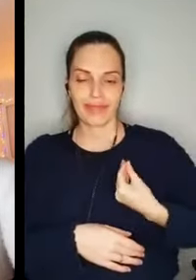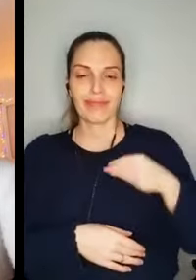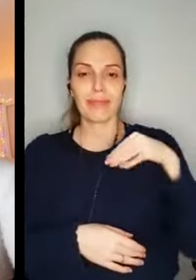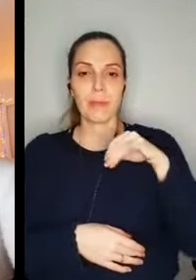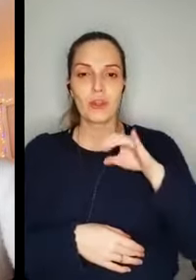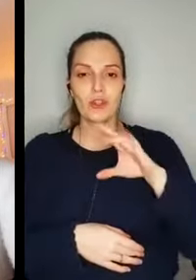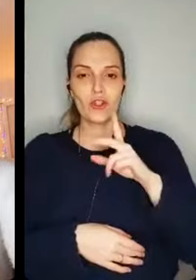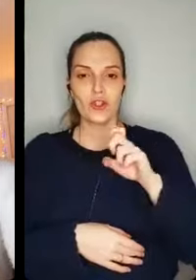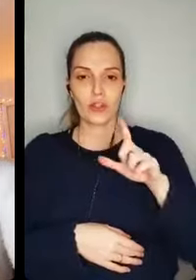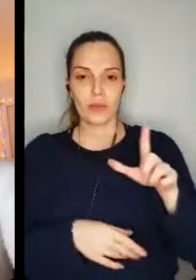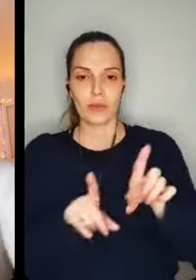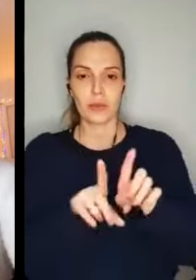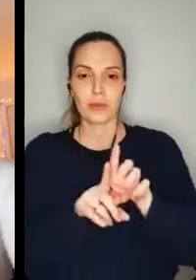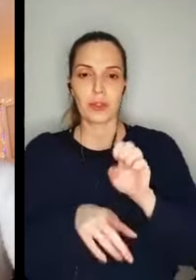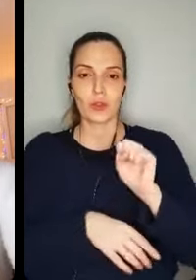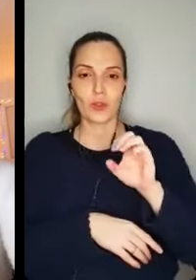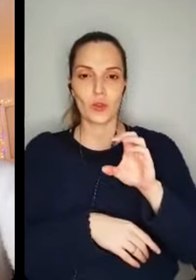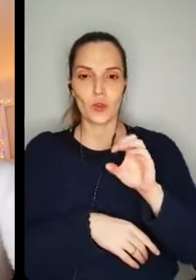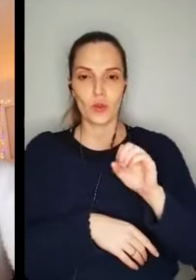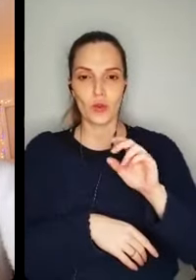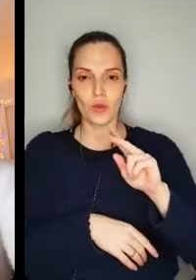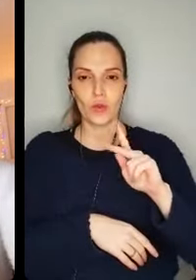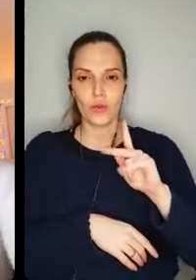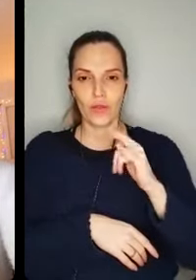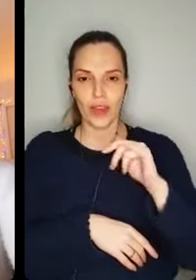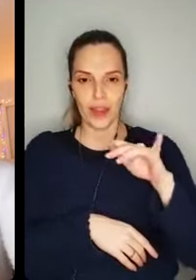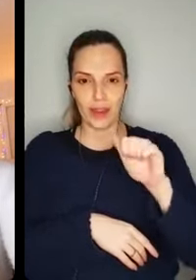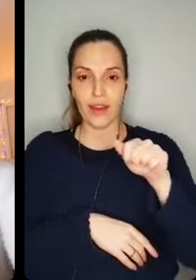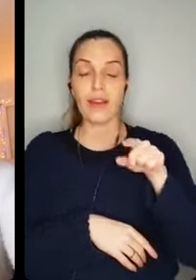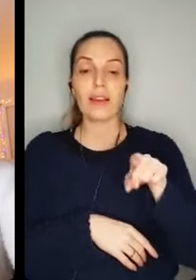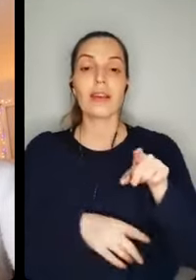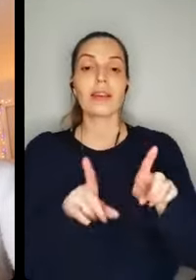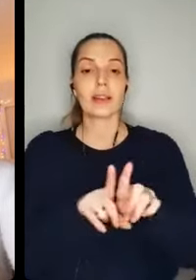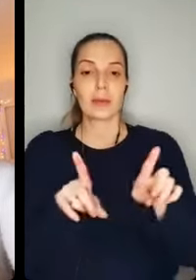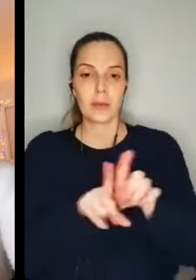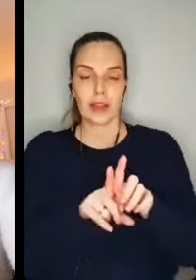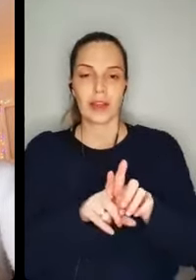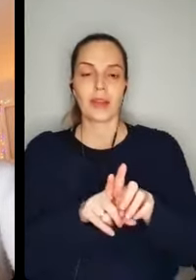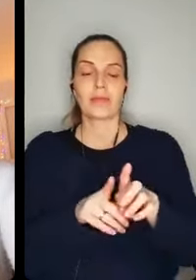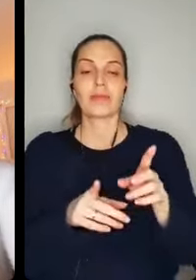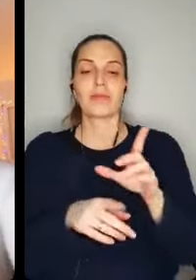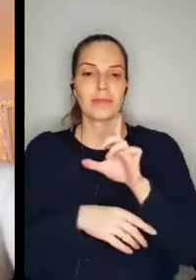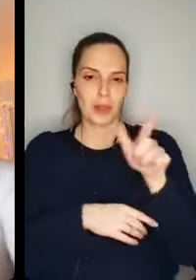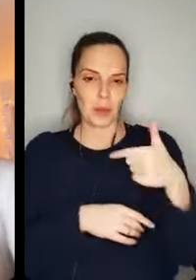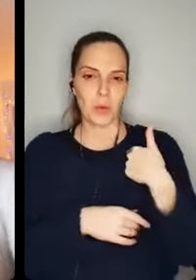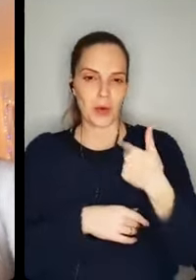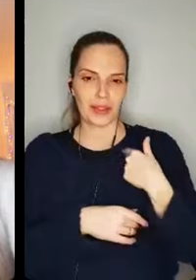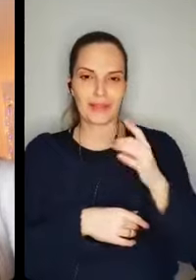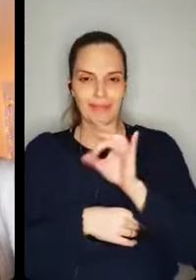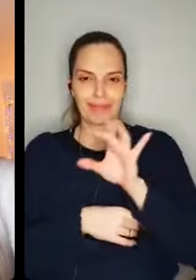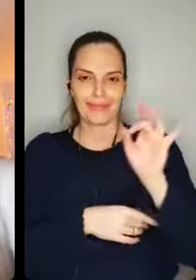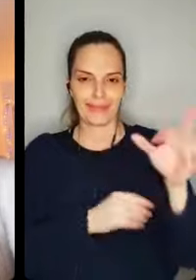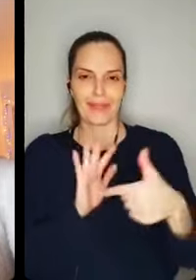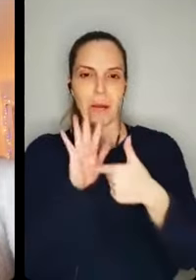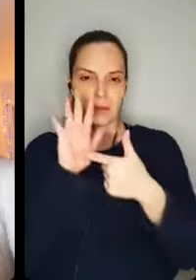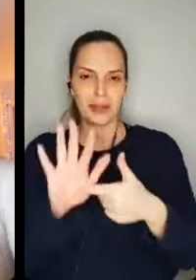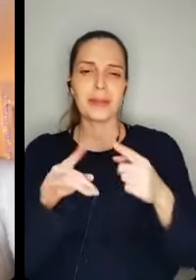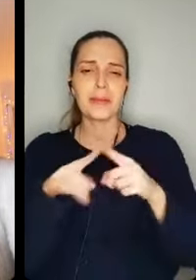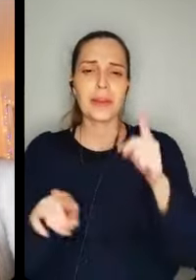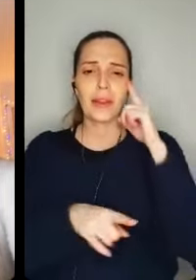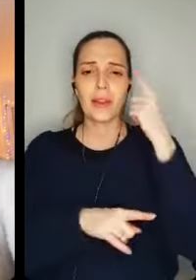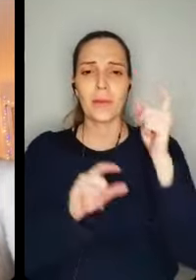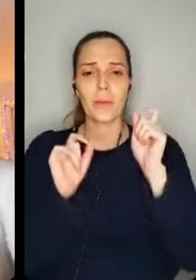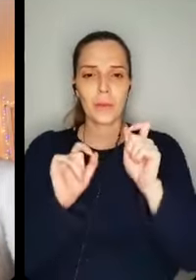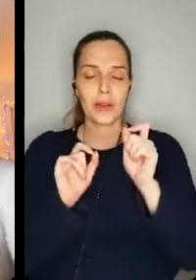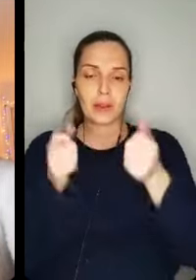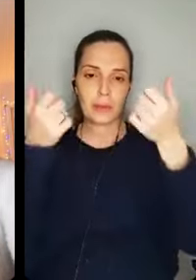Já passo a palavra para vocês se apresentarem, pessoal. Mas então, qual que seria a ideia dessa conversa, tá? A ideia aqui seria exatamente, então, explicar um pouco o curso,